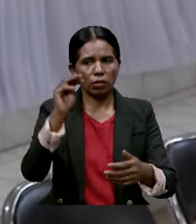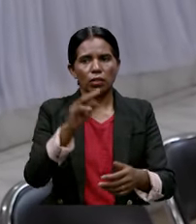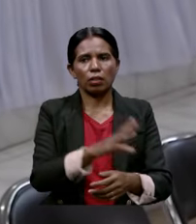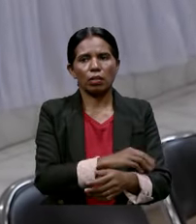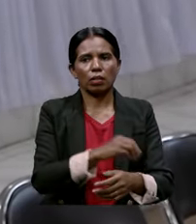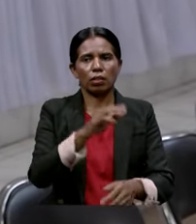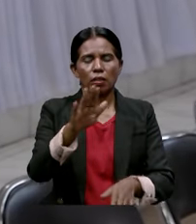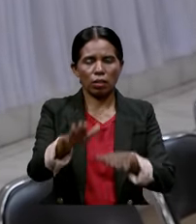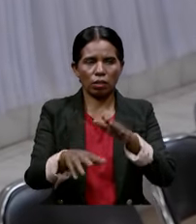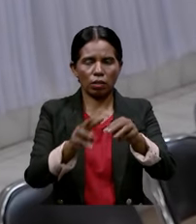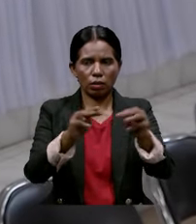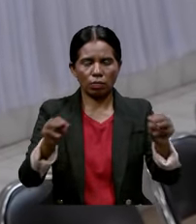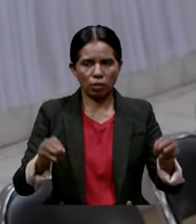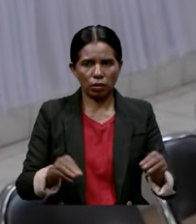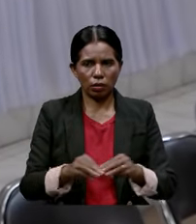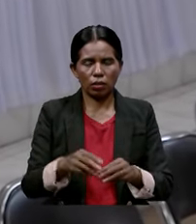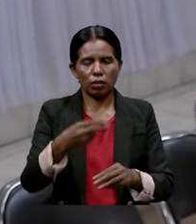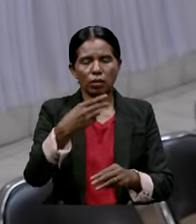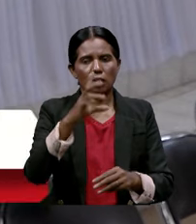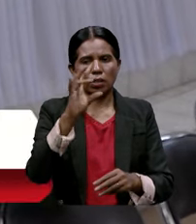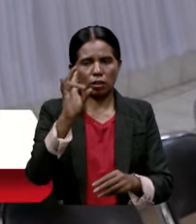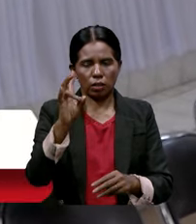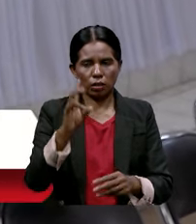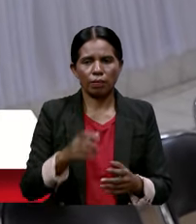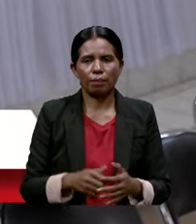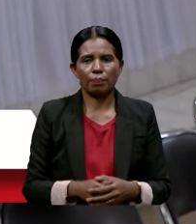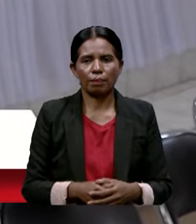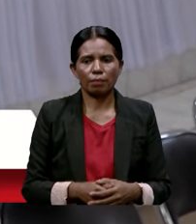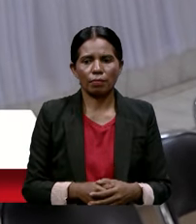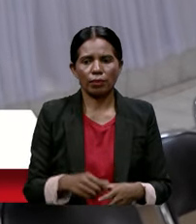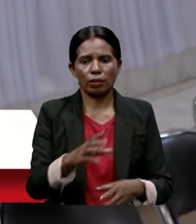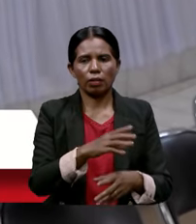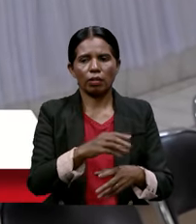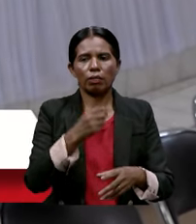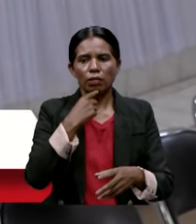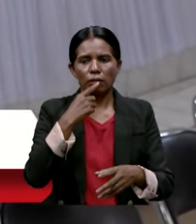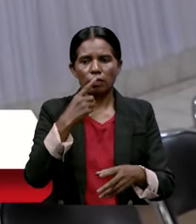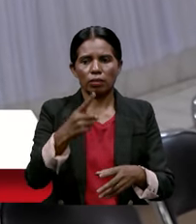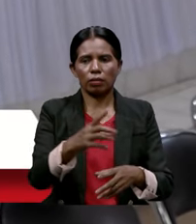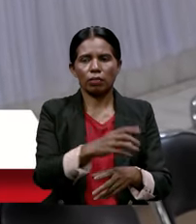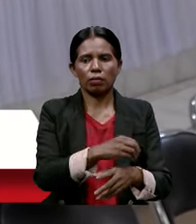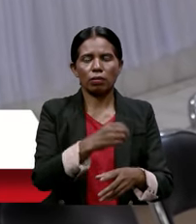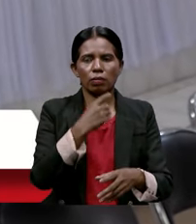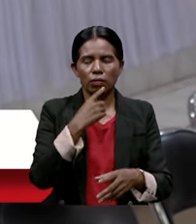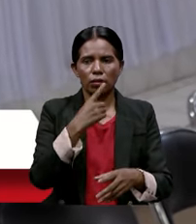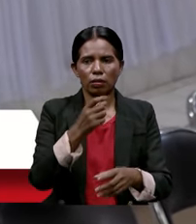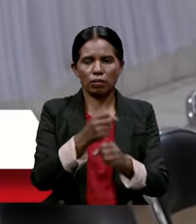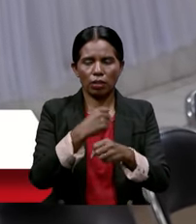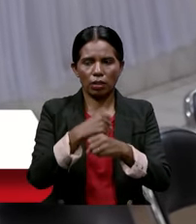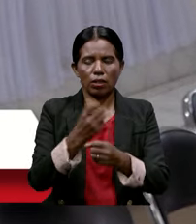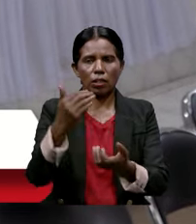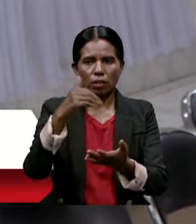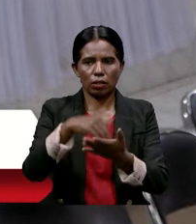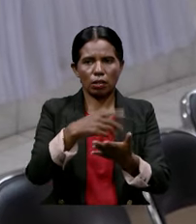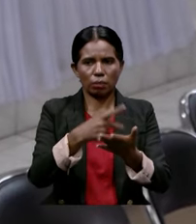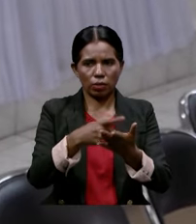Iha município Hitunia Laran, nebe aturiabilista. Reabilita fila fali